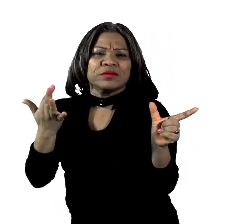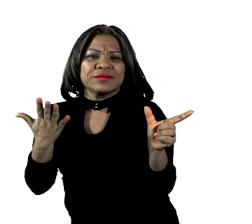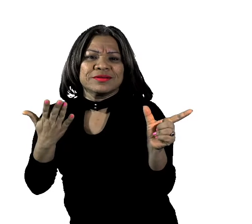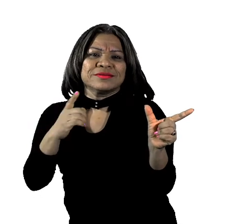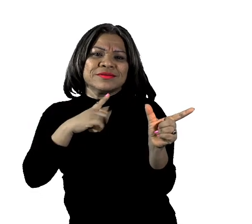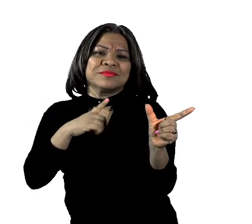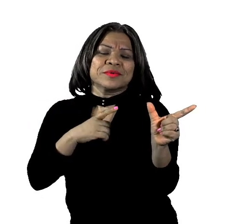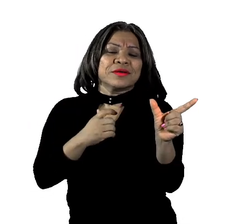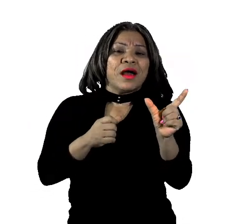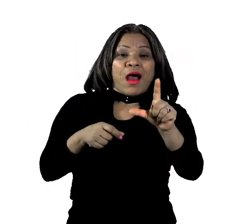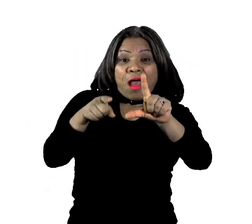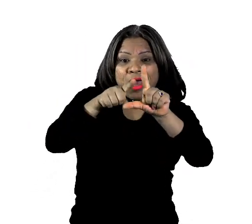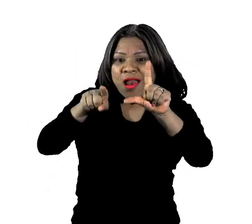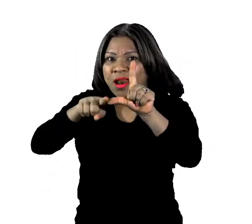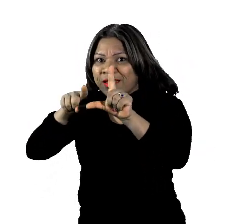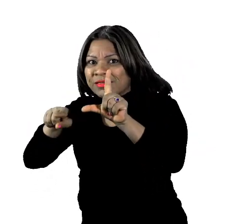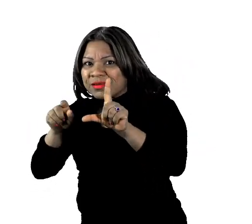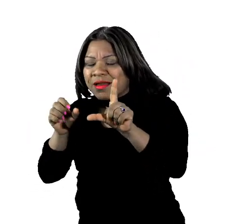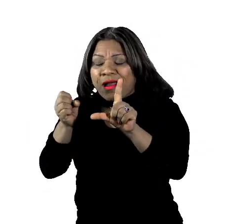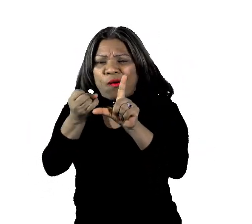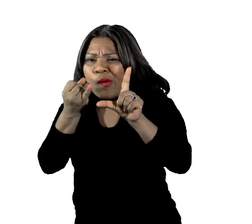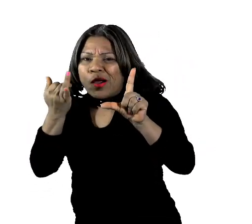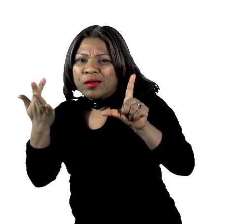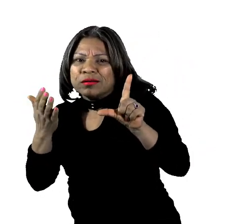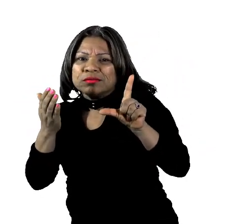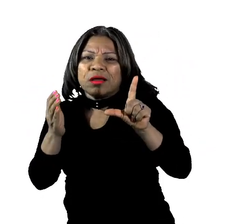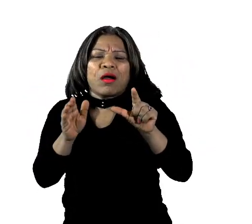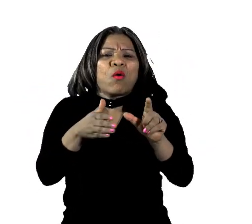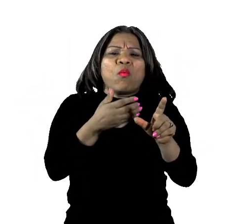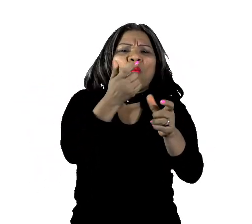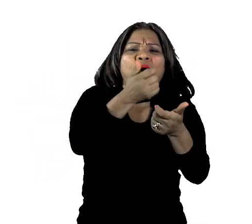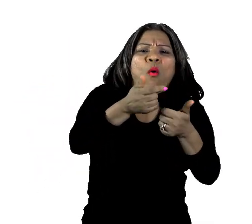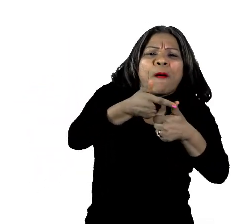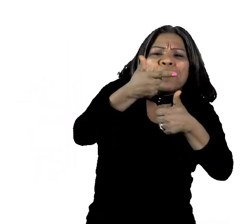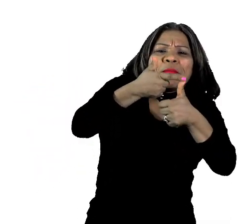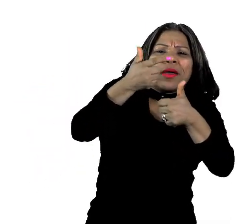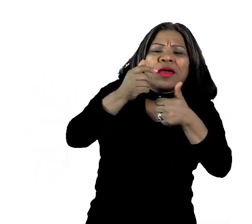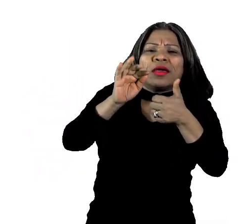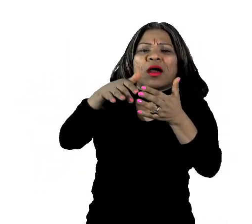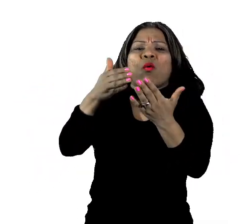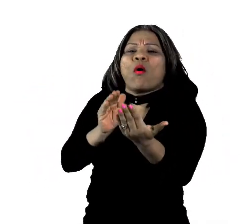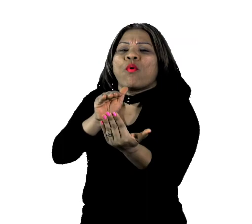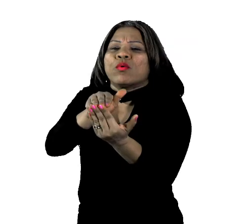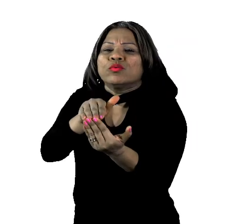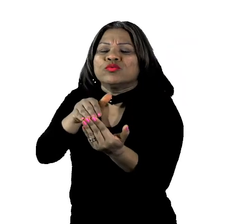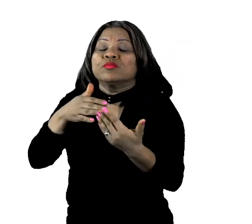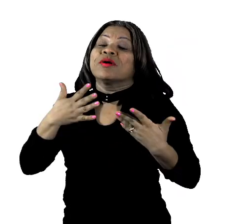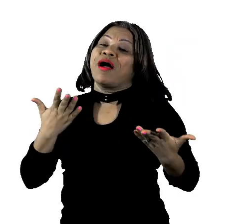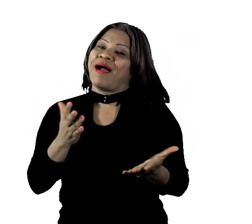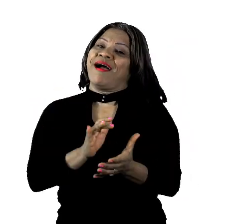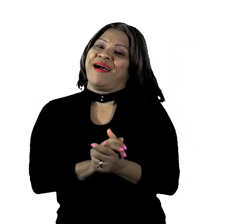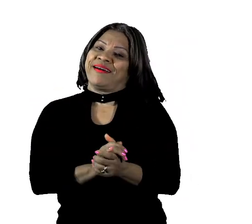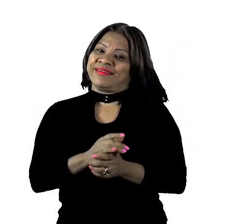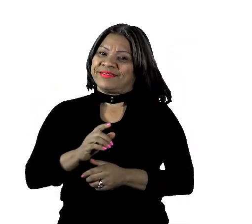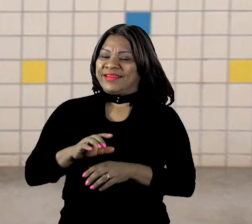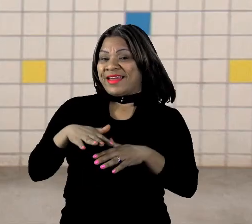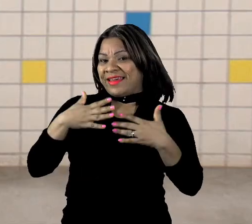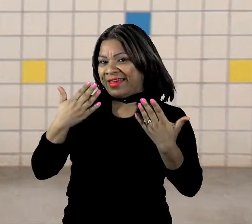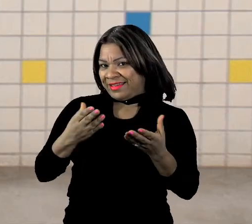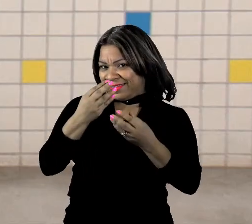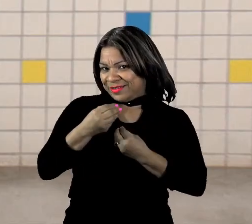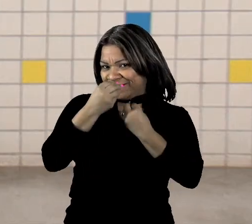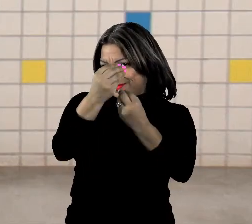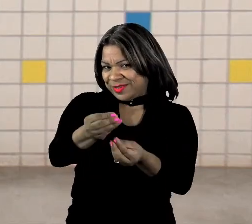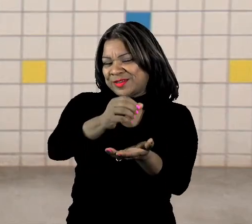letras e qual é a primeira, qual é a última. Para fechar, eu vou deixar uma atividade de casa bem interessante que eu comecei a falar na